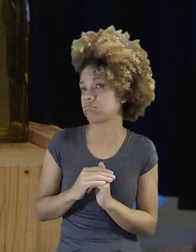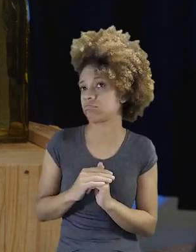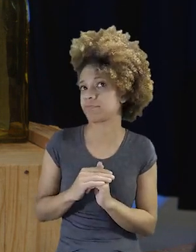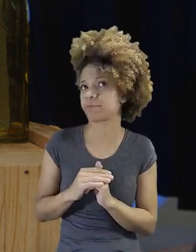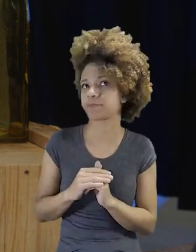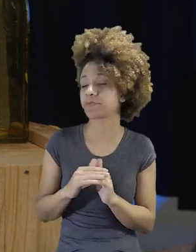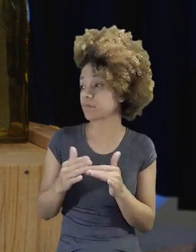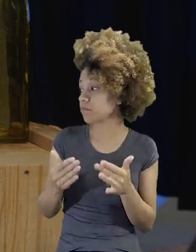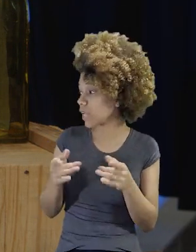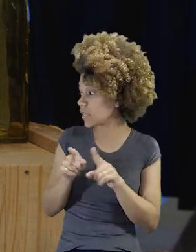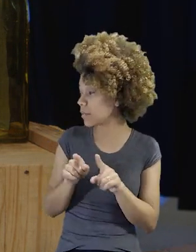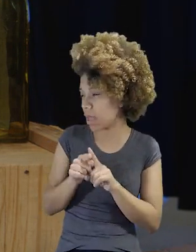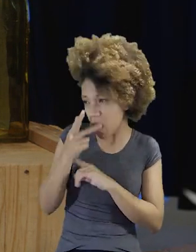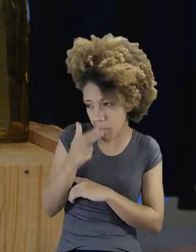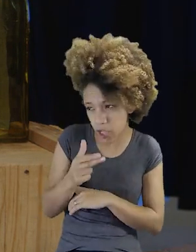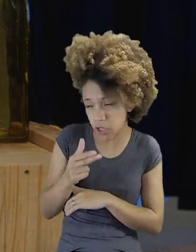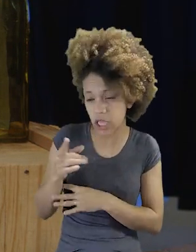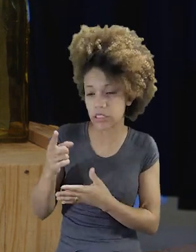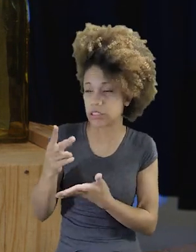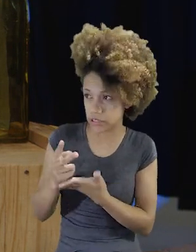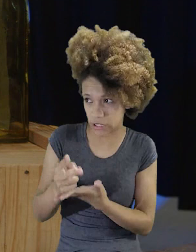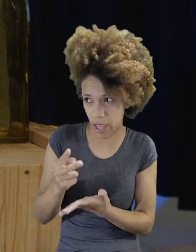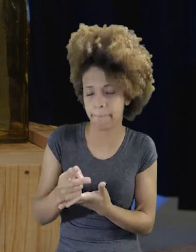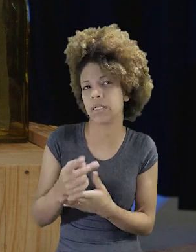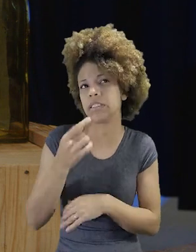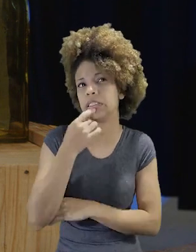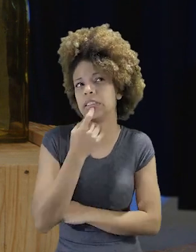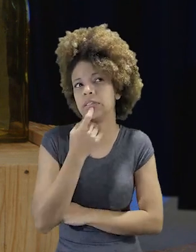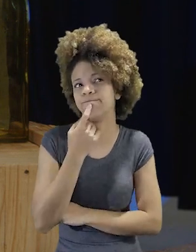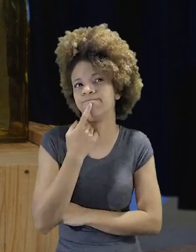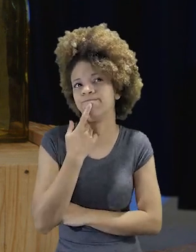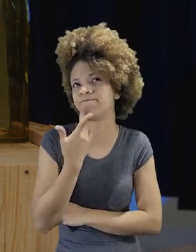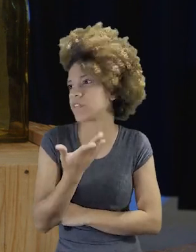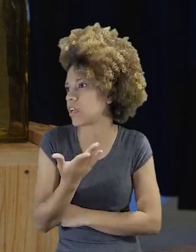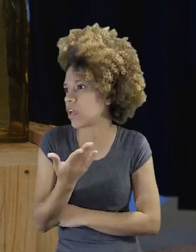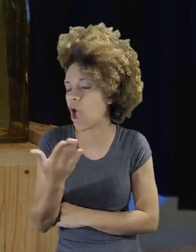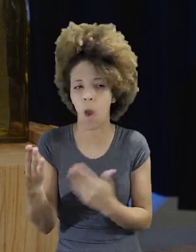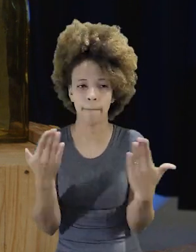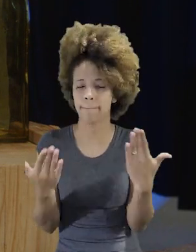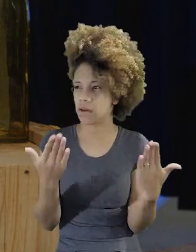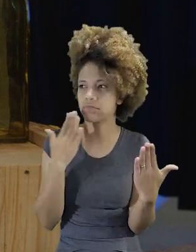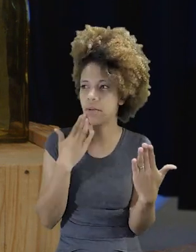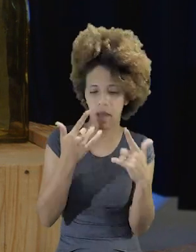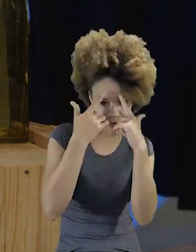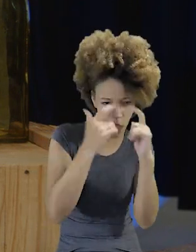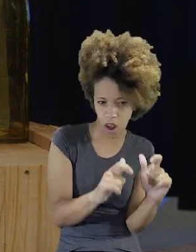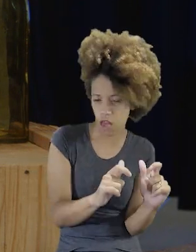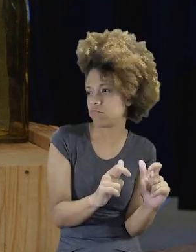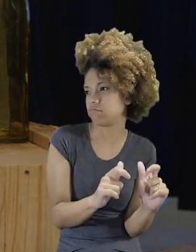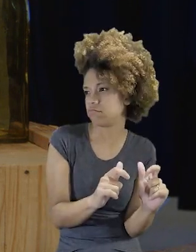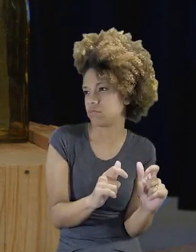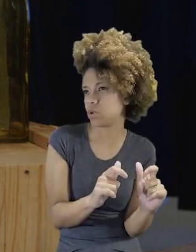um artifício cara é eu acho que toda vez que toda vez que que culparam